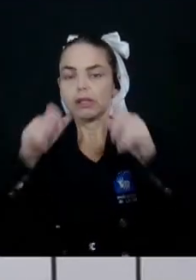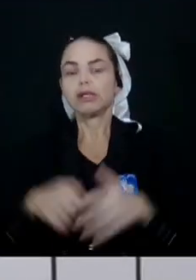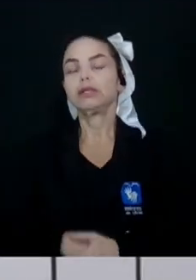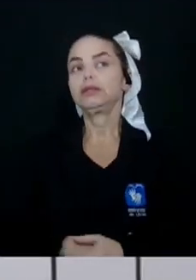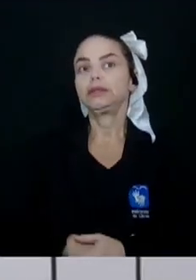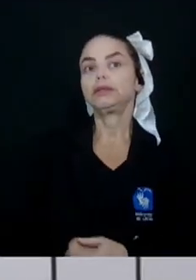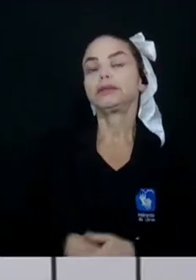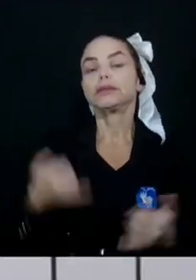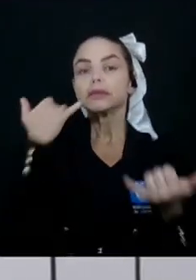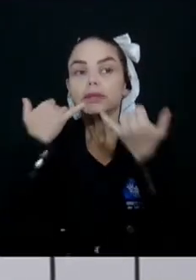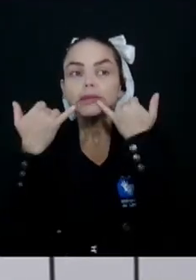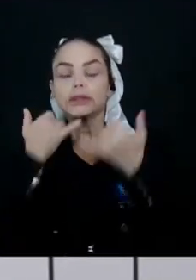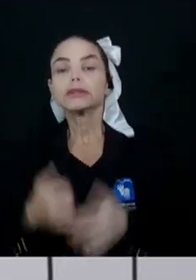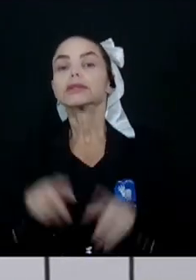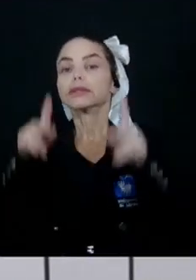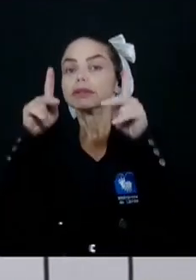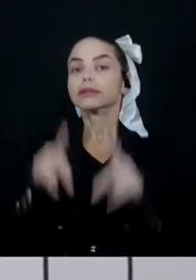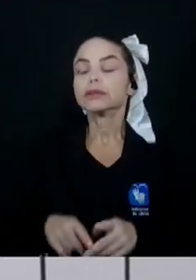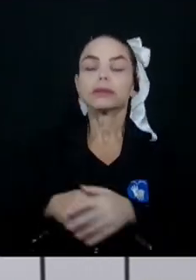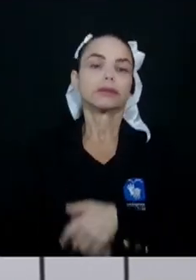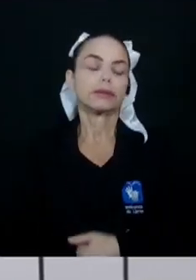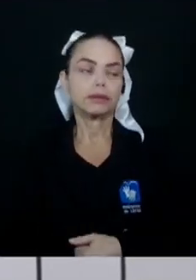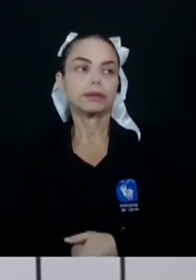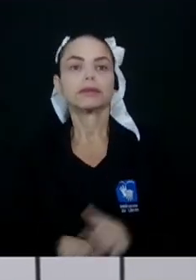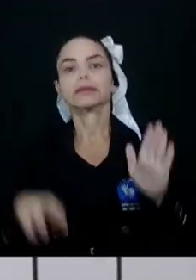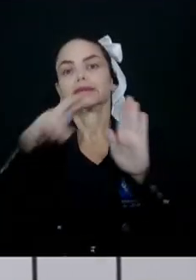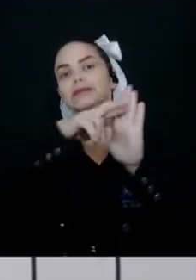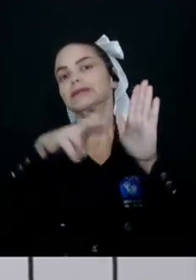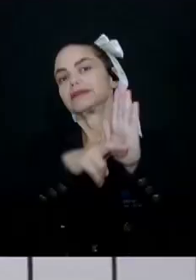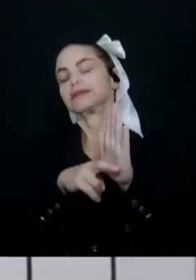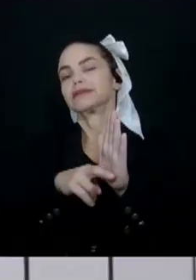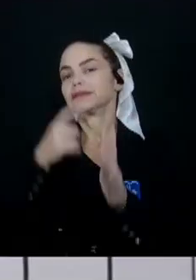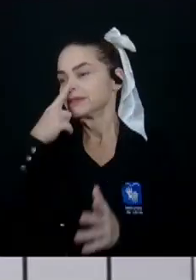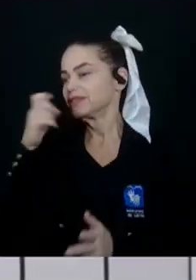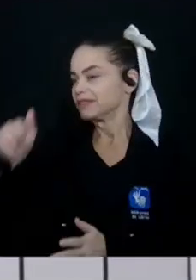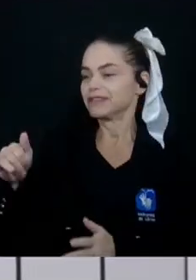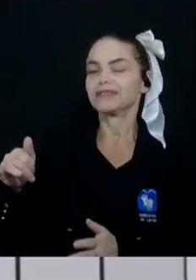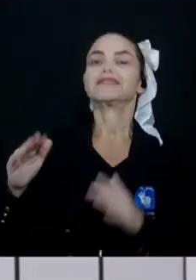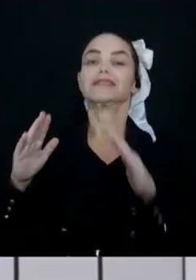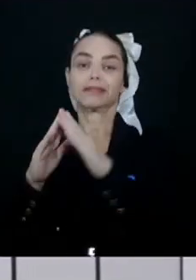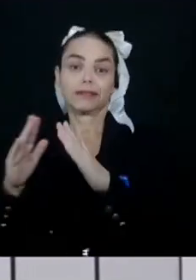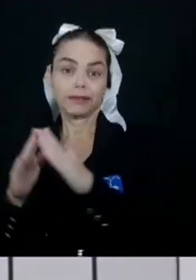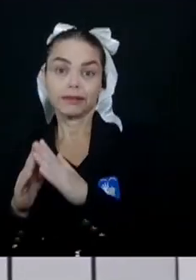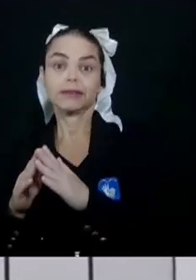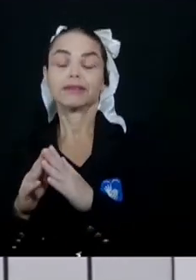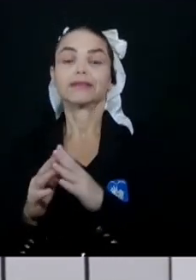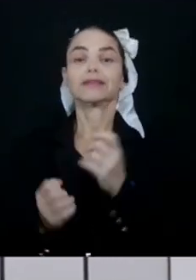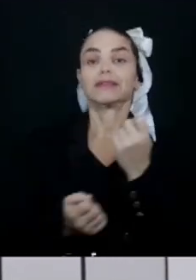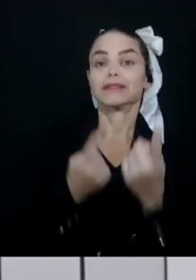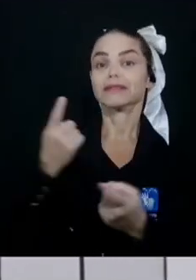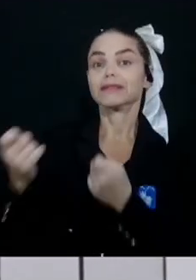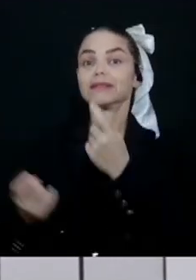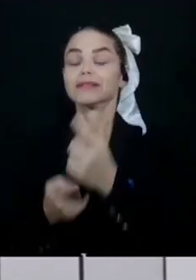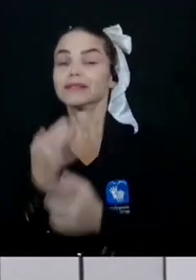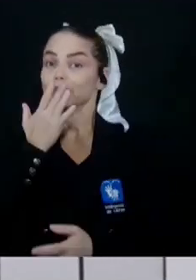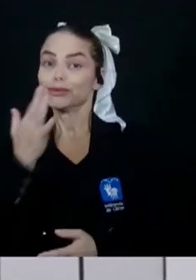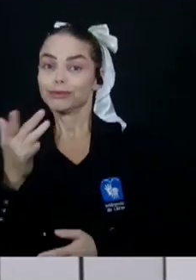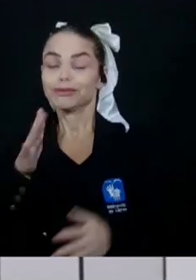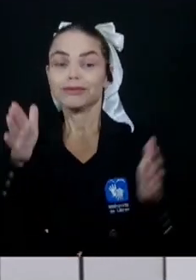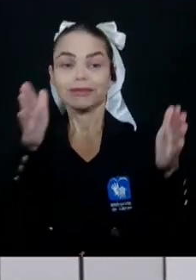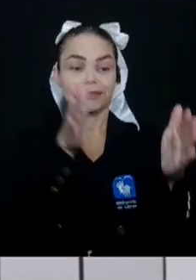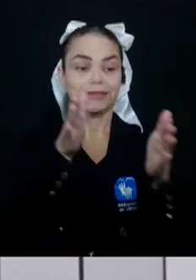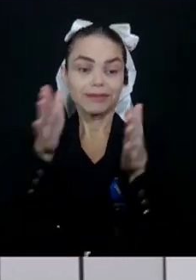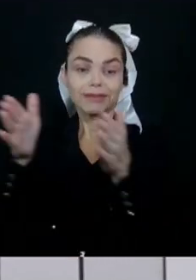população sobre o cronograma da coleta domiciliar seletiva e do serviço de catatreco no município.